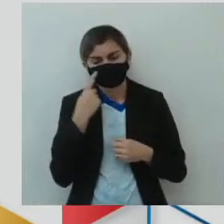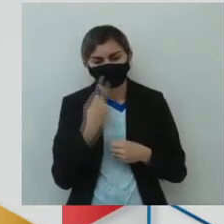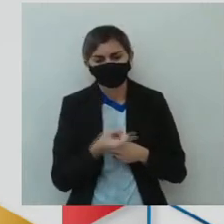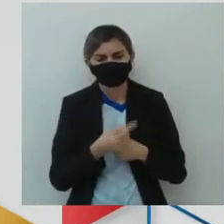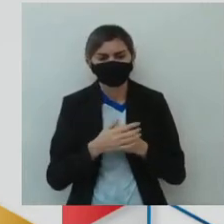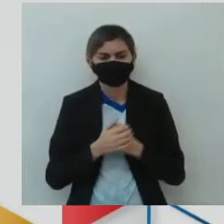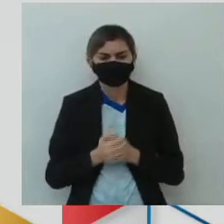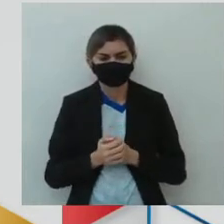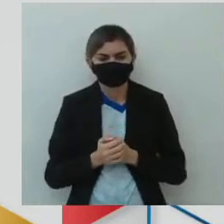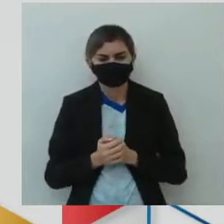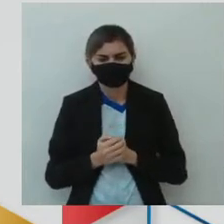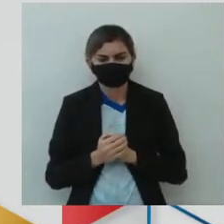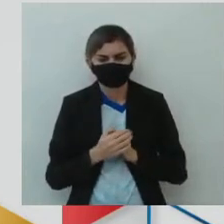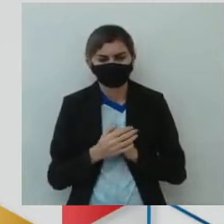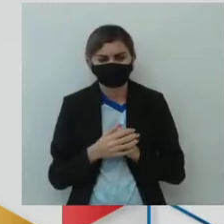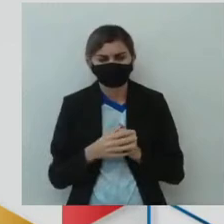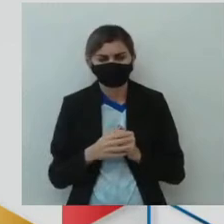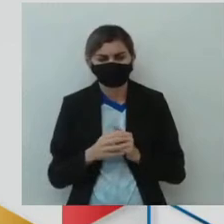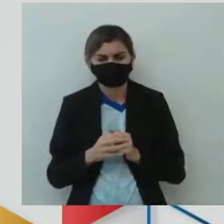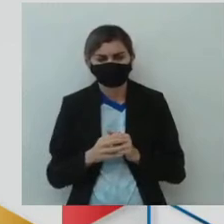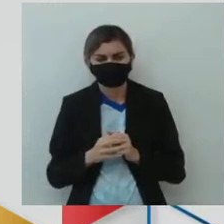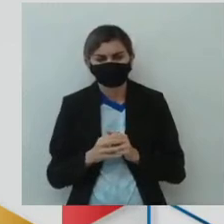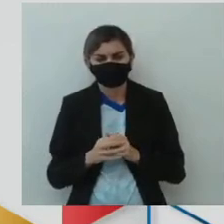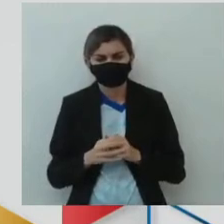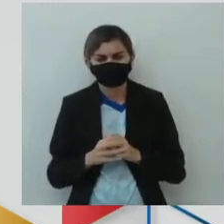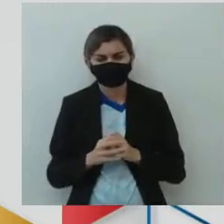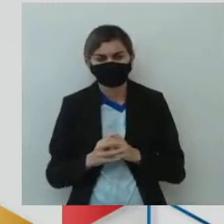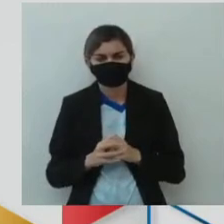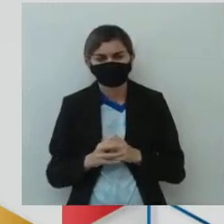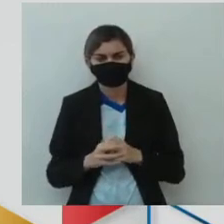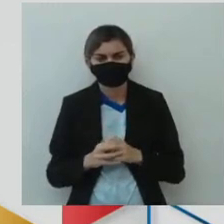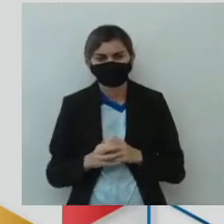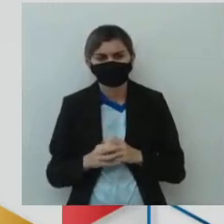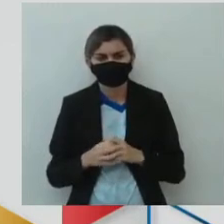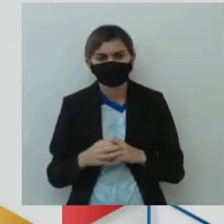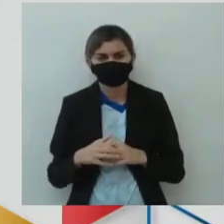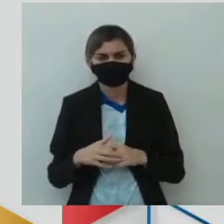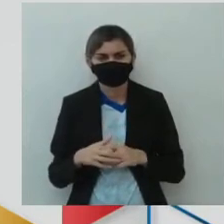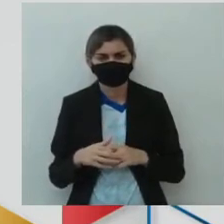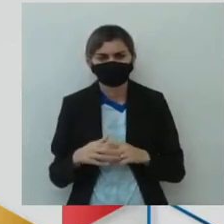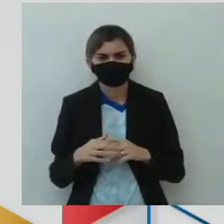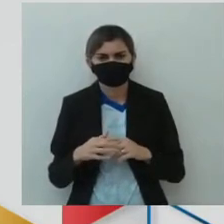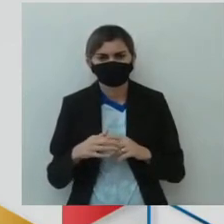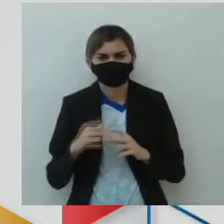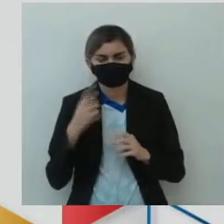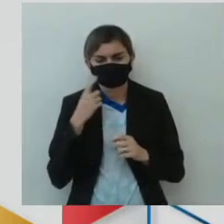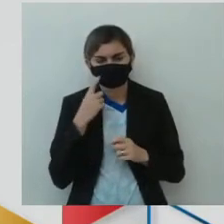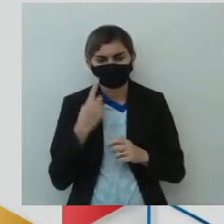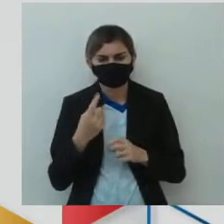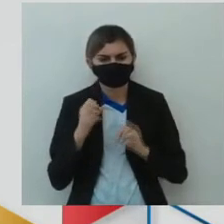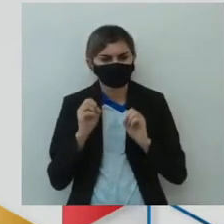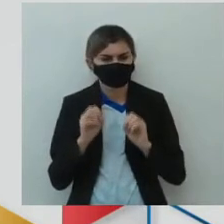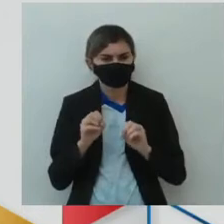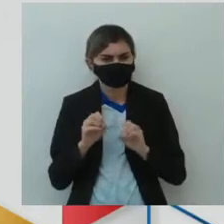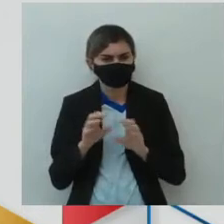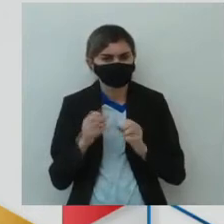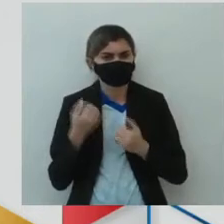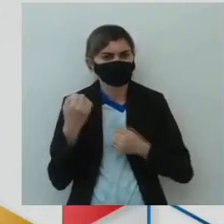some of the most important are built to ninfighter Speech about education